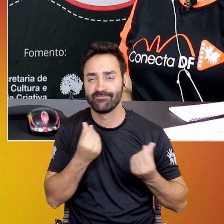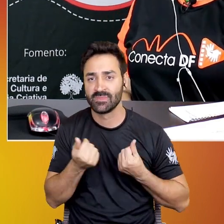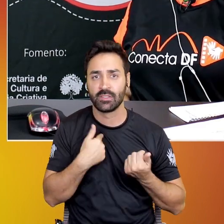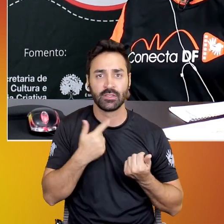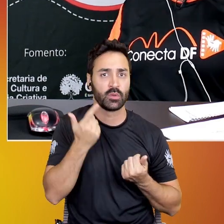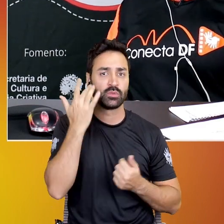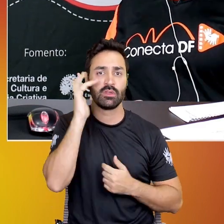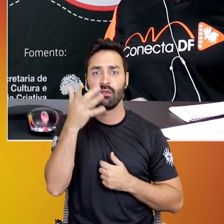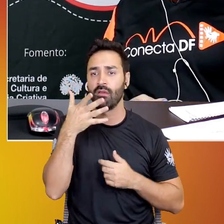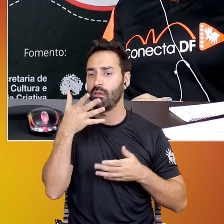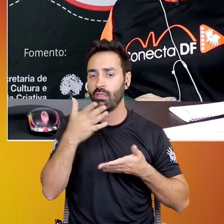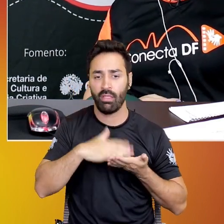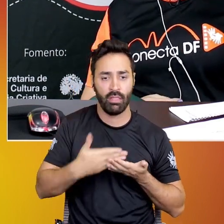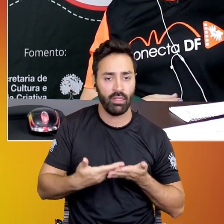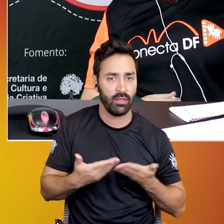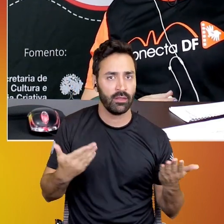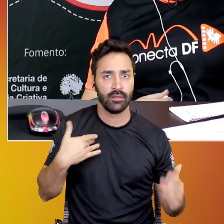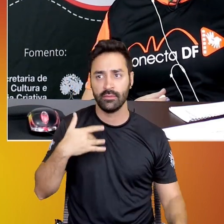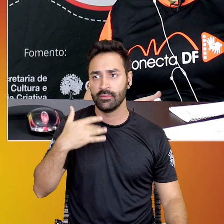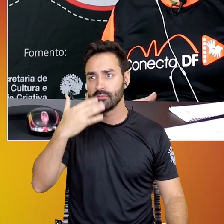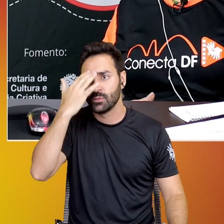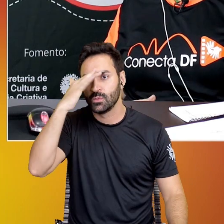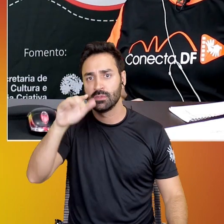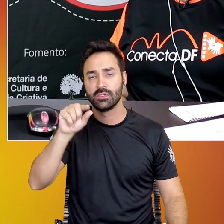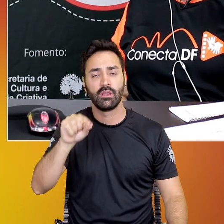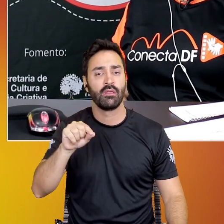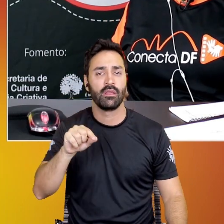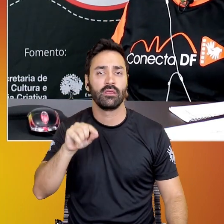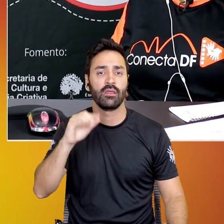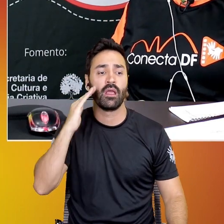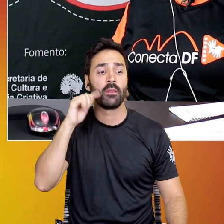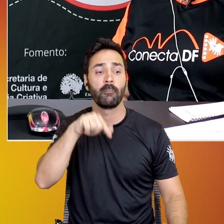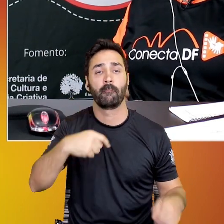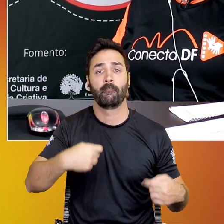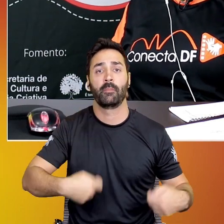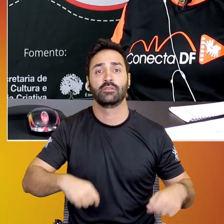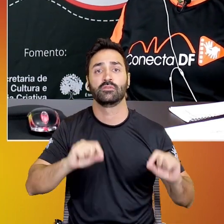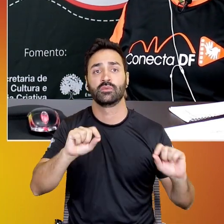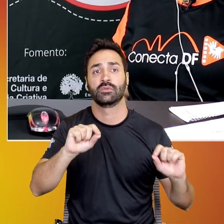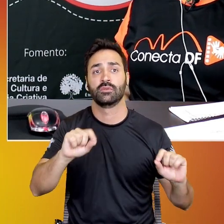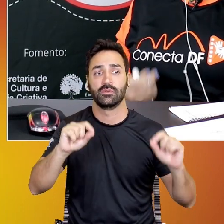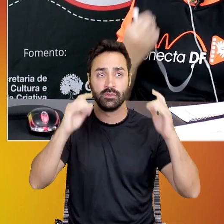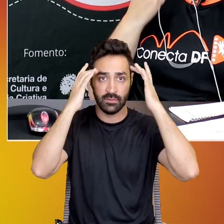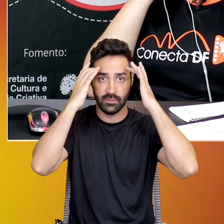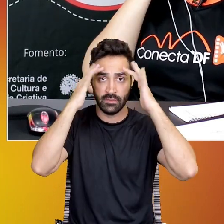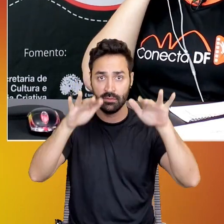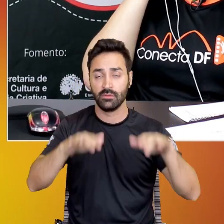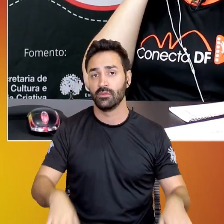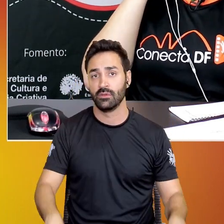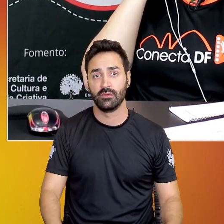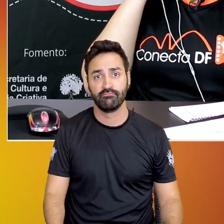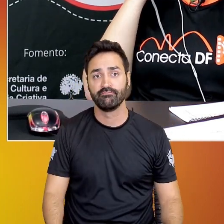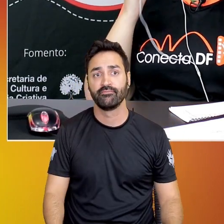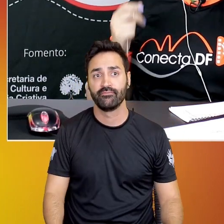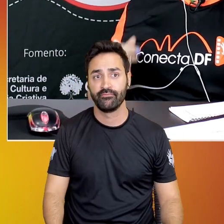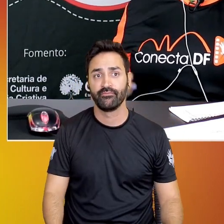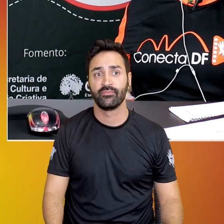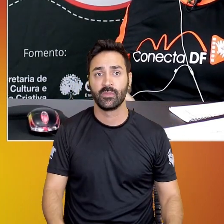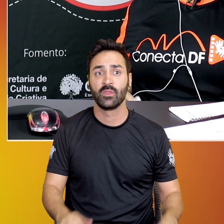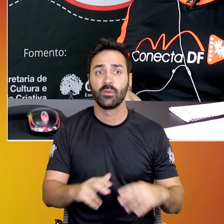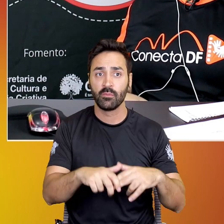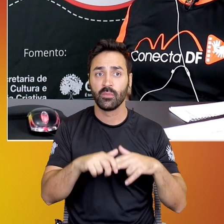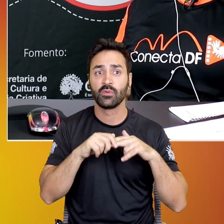sei interpretar, não sei entender o que ele está precisando. Então, eu sinto muita dificuldade, eu imagino que ele